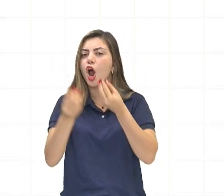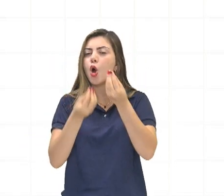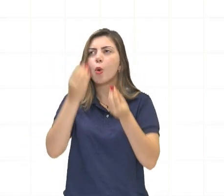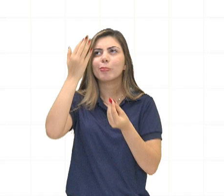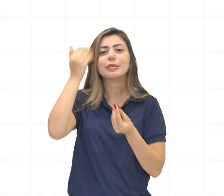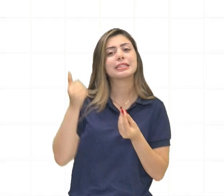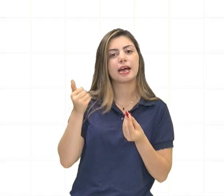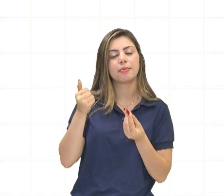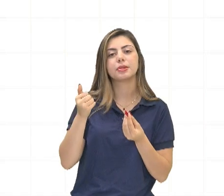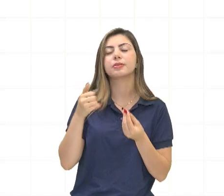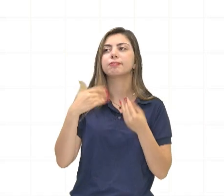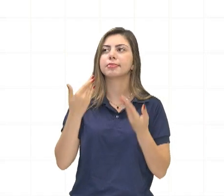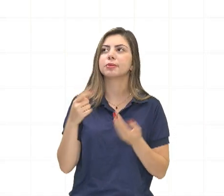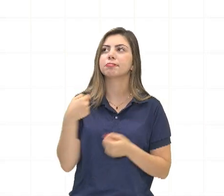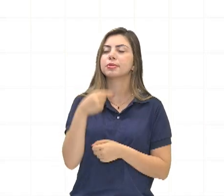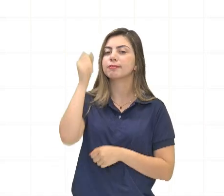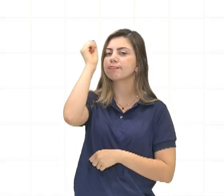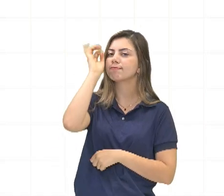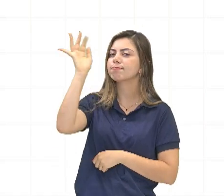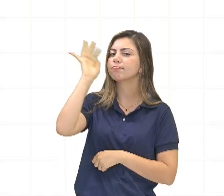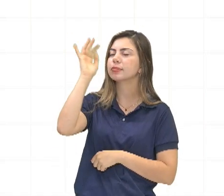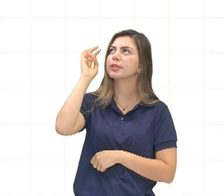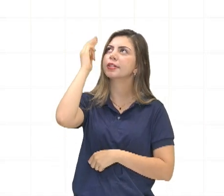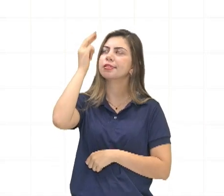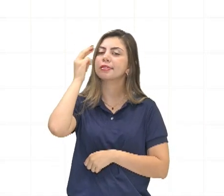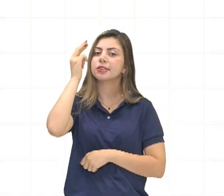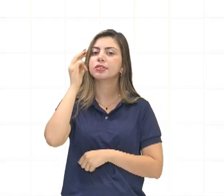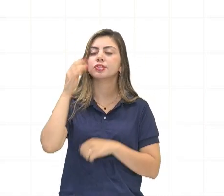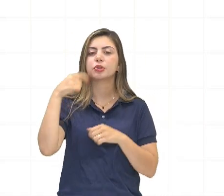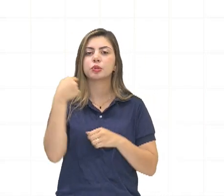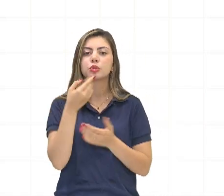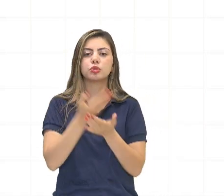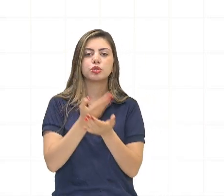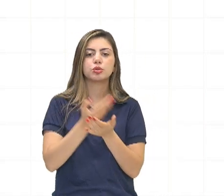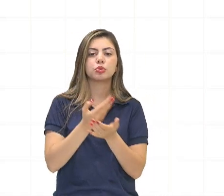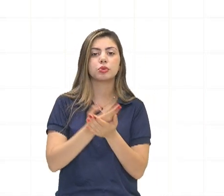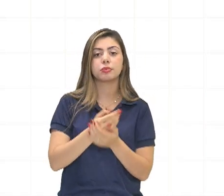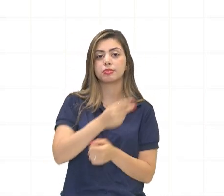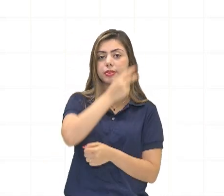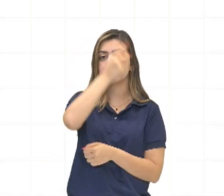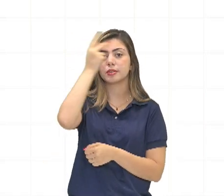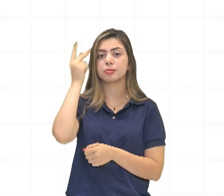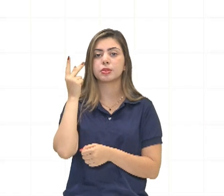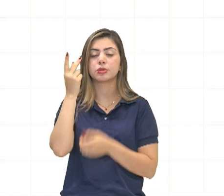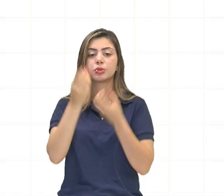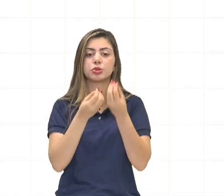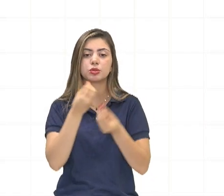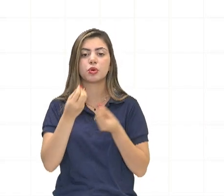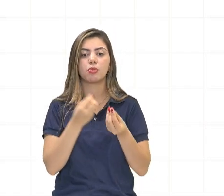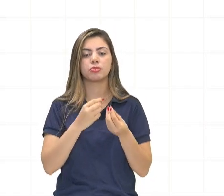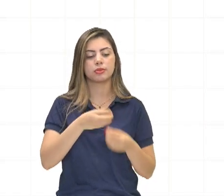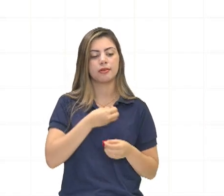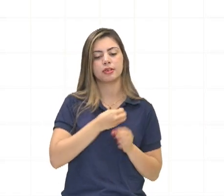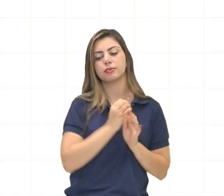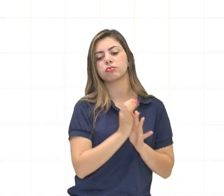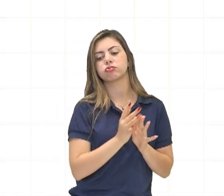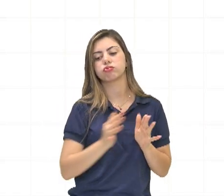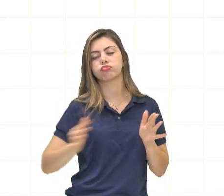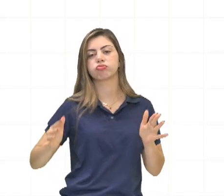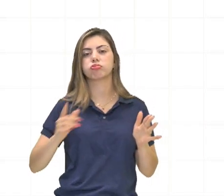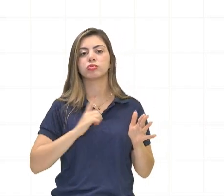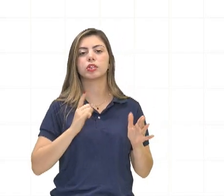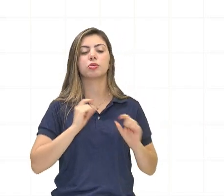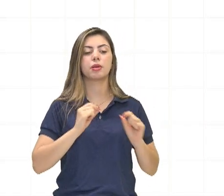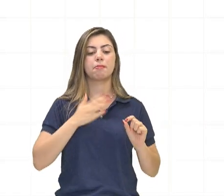pensarmos nisso, veremos que as pessoas, ao longo de suas vidas, deixam pistas do que fizeram